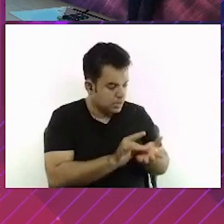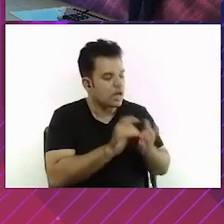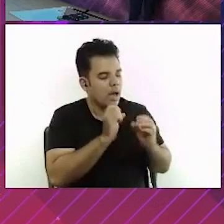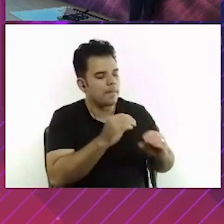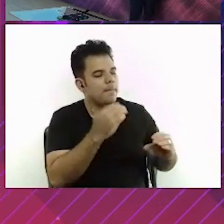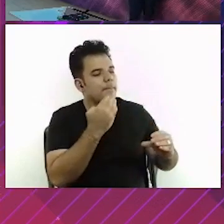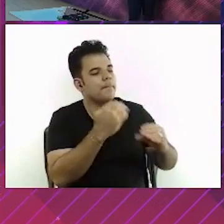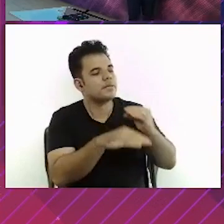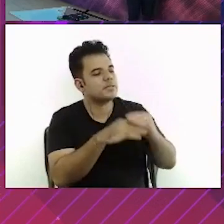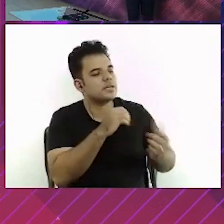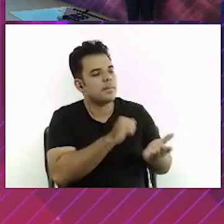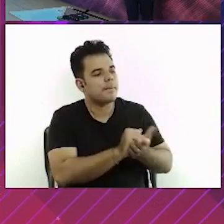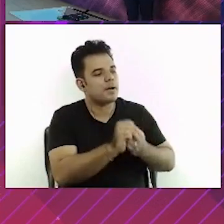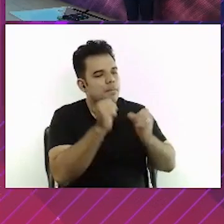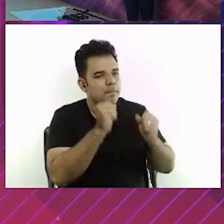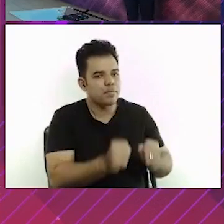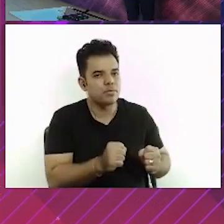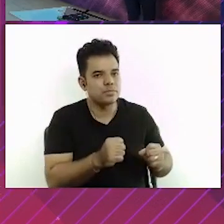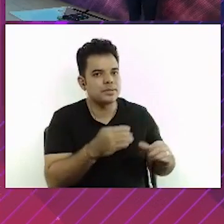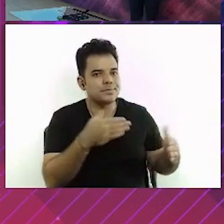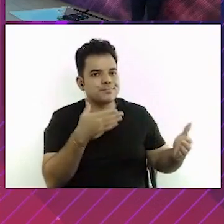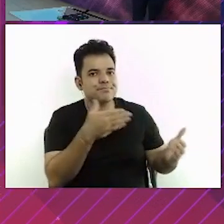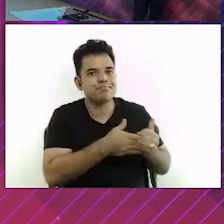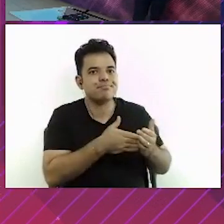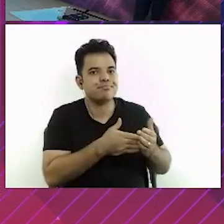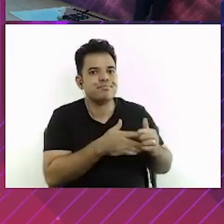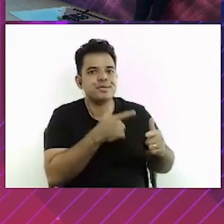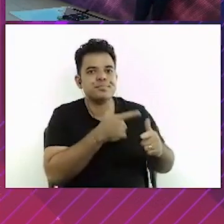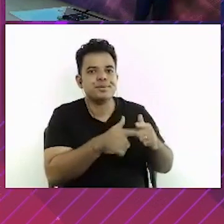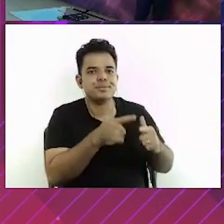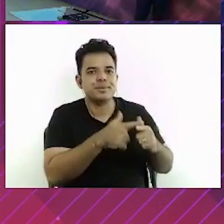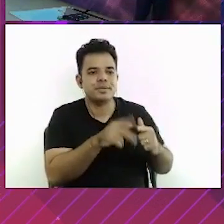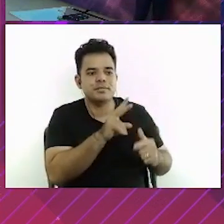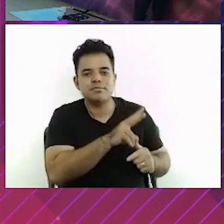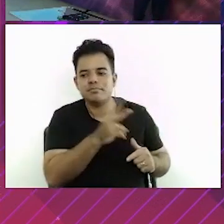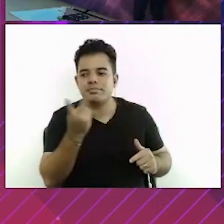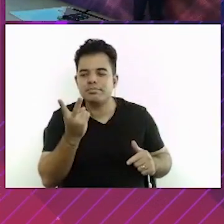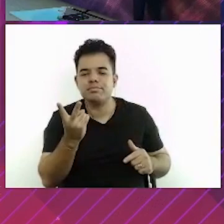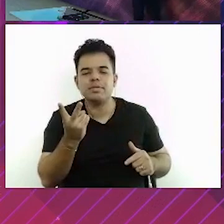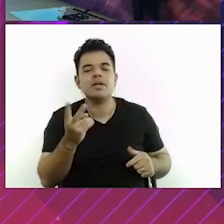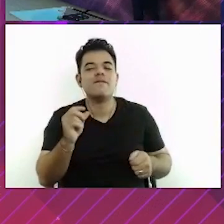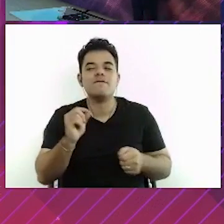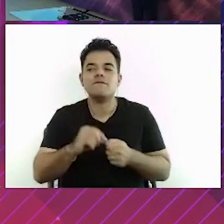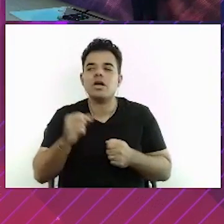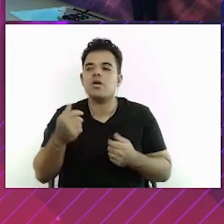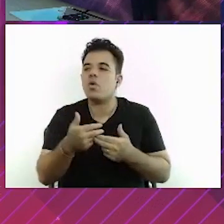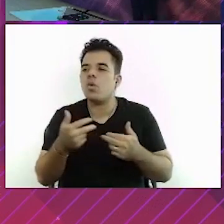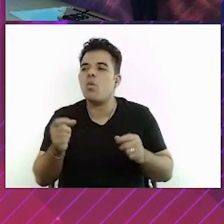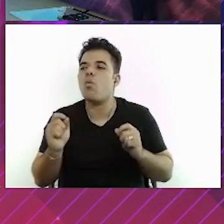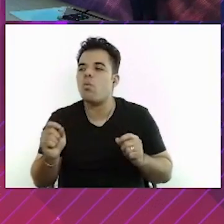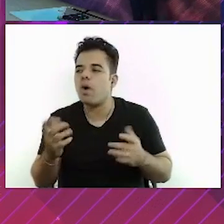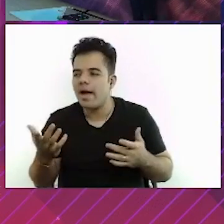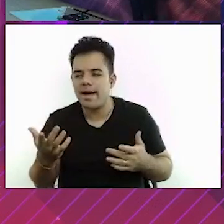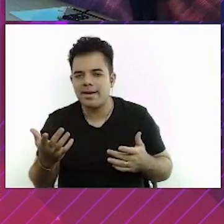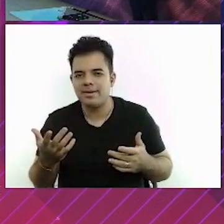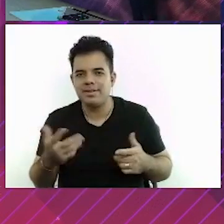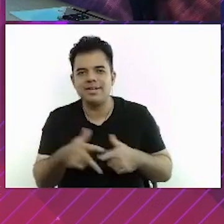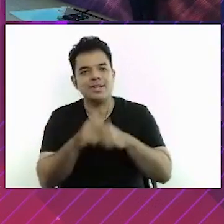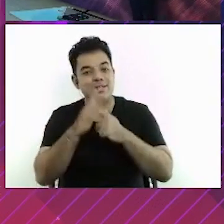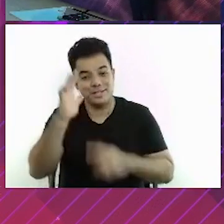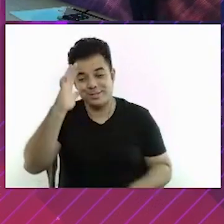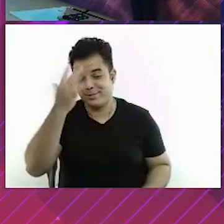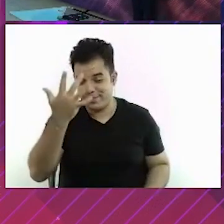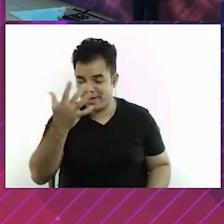problema, ele manda uma mensagem dizendo, olha, não consegui processar, faça alguma coisa. E essa coisa pode ser o broker